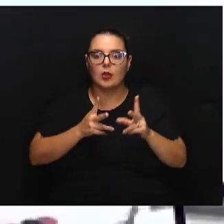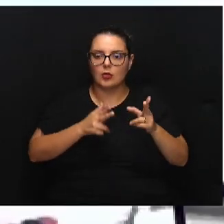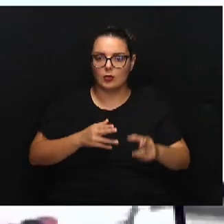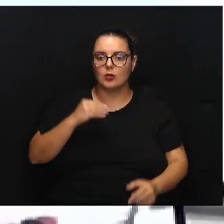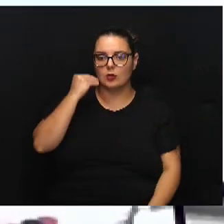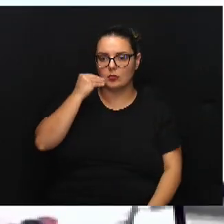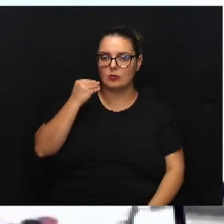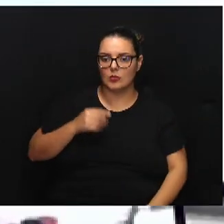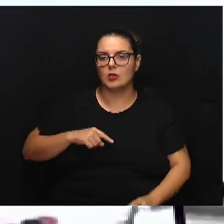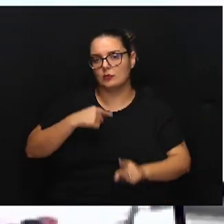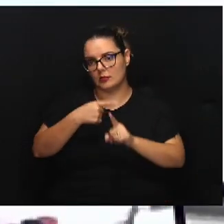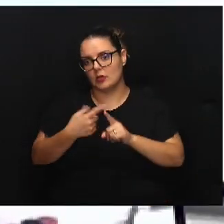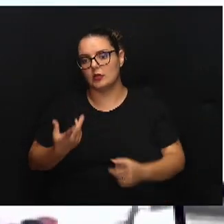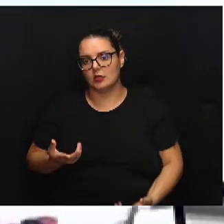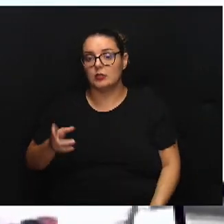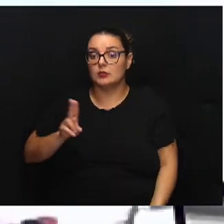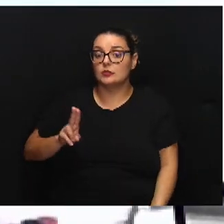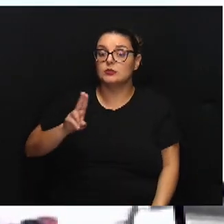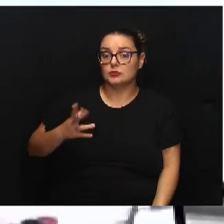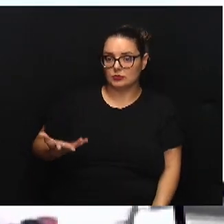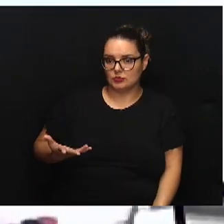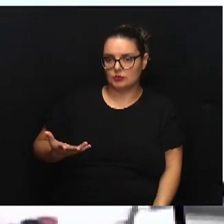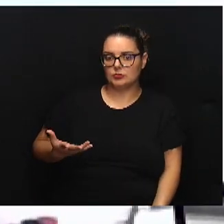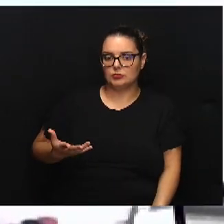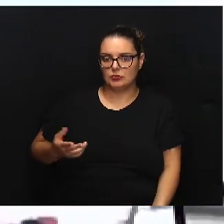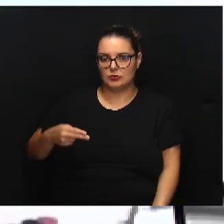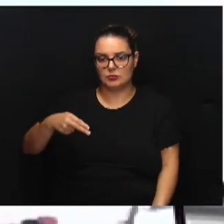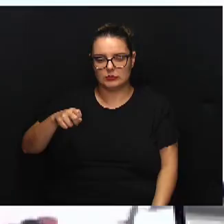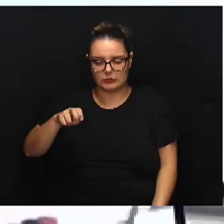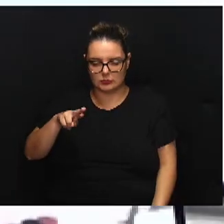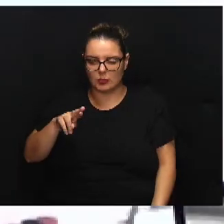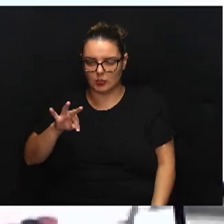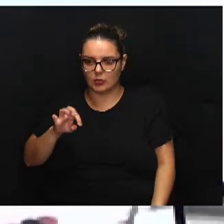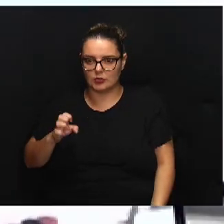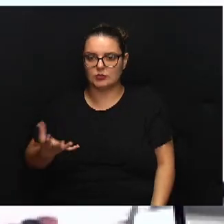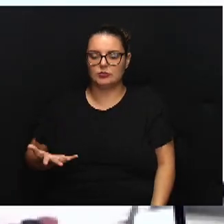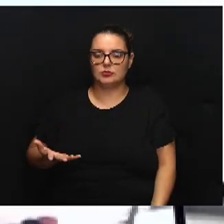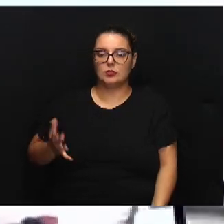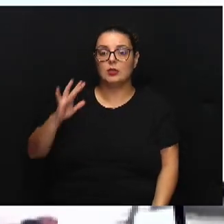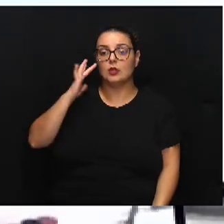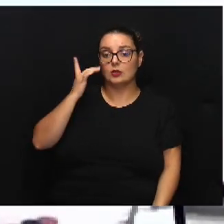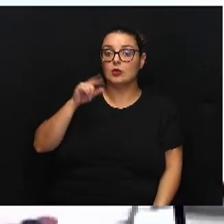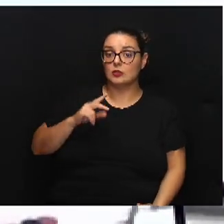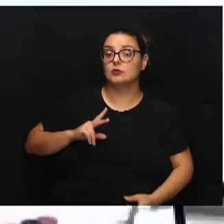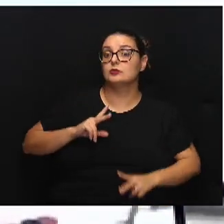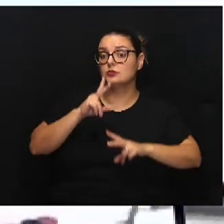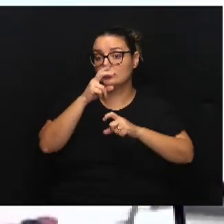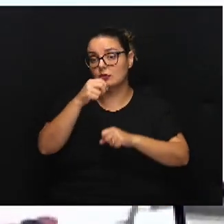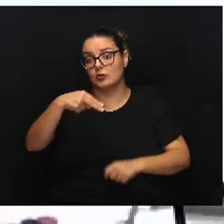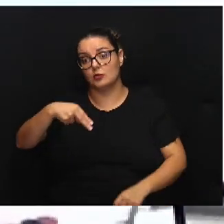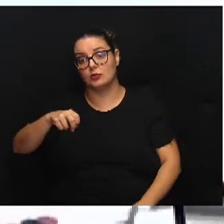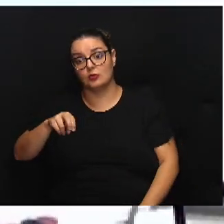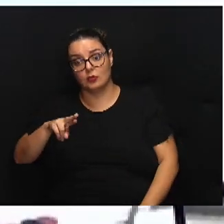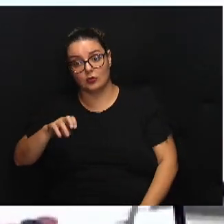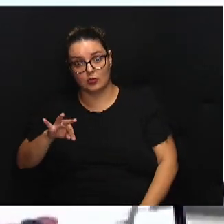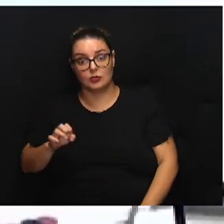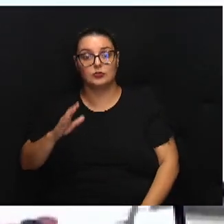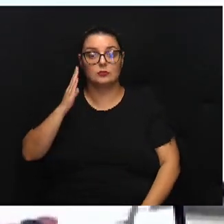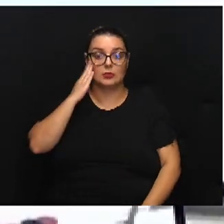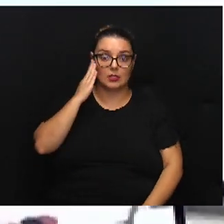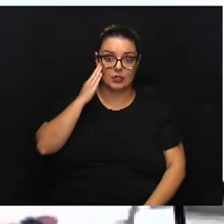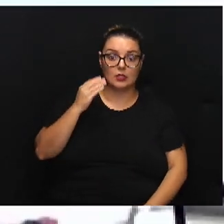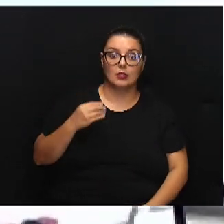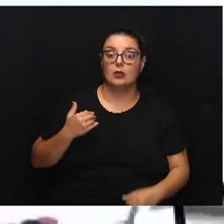experiência positiva. Então, usando aí esse mote, porque eu acho que isso eu acho forte esse mote para a gente entender qual